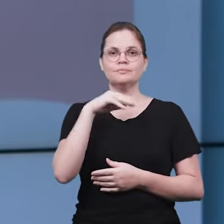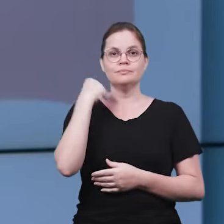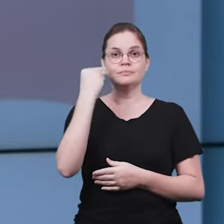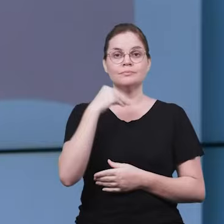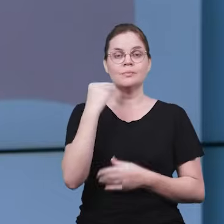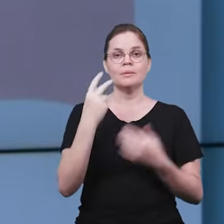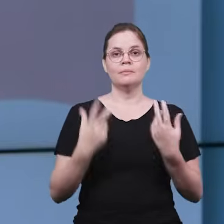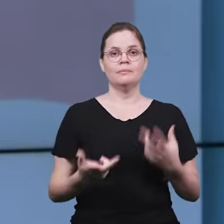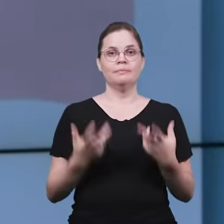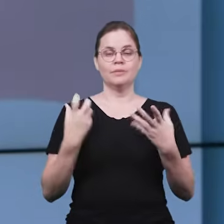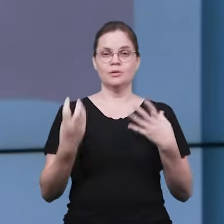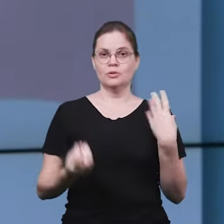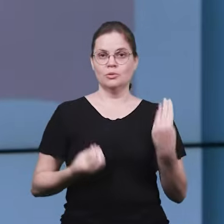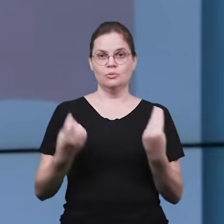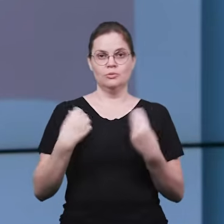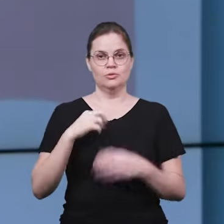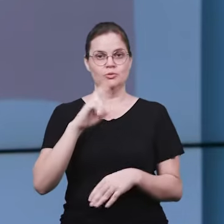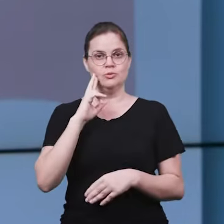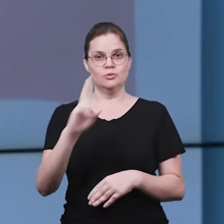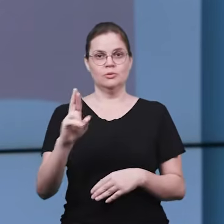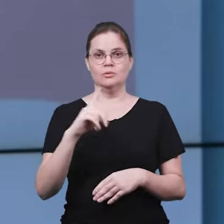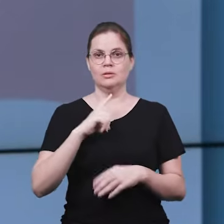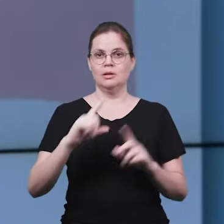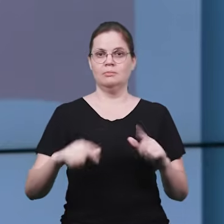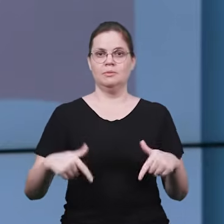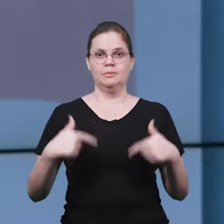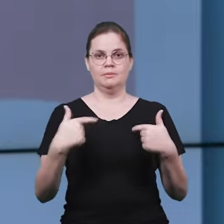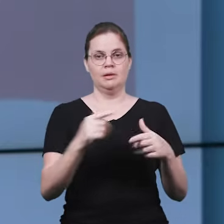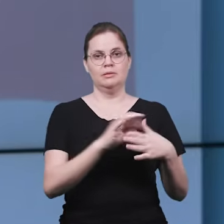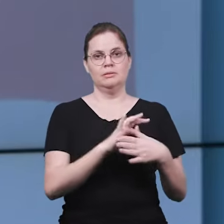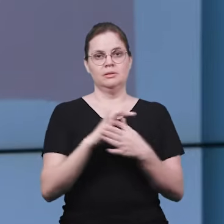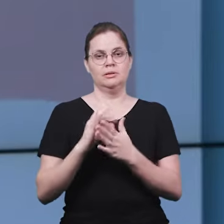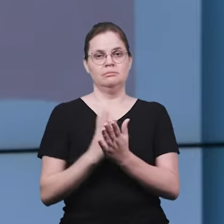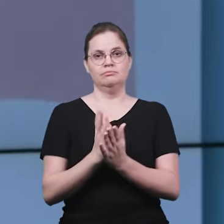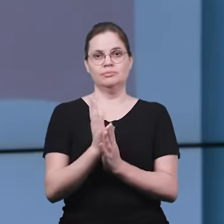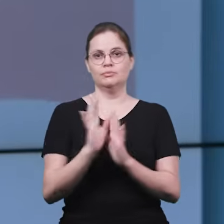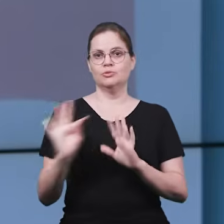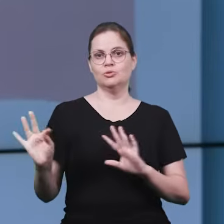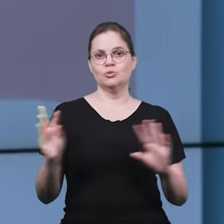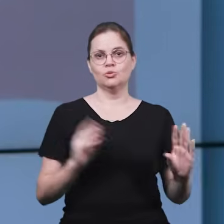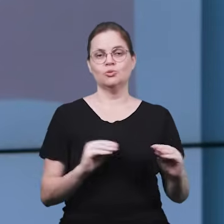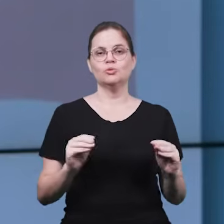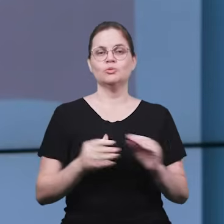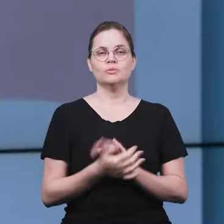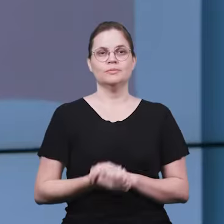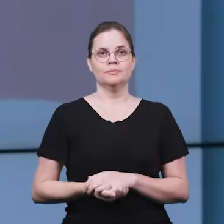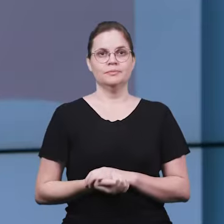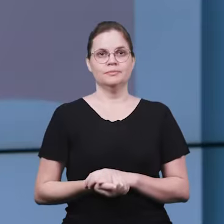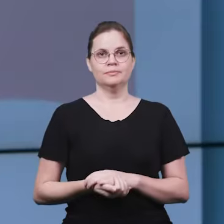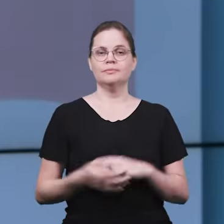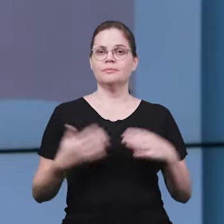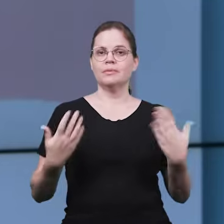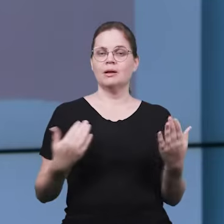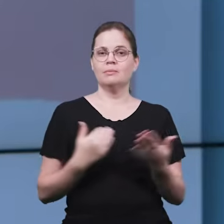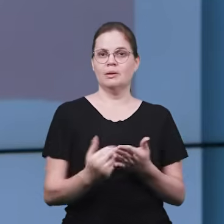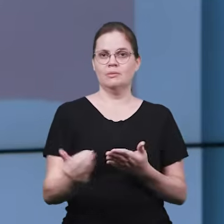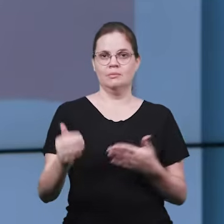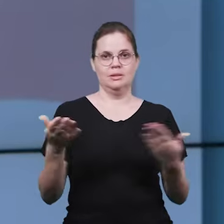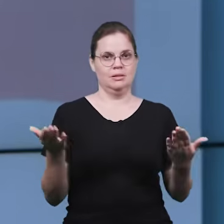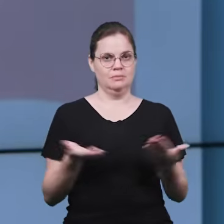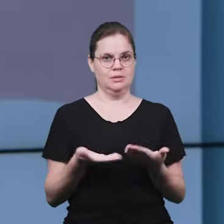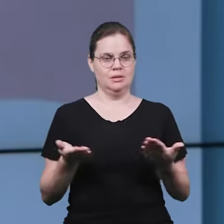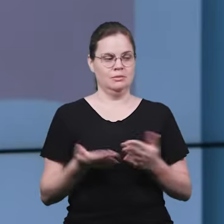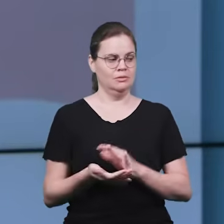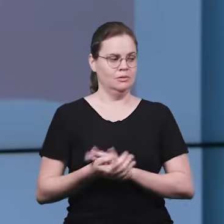perceber como o Senhor tem conduzido este trabalho com tanto cuidado e propósito. Para começarmos a